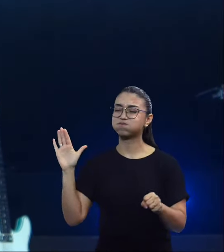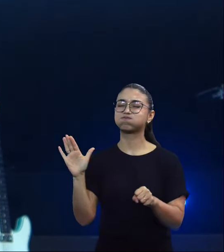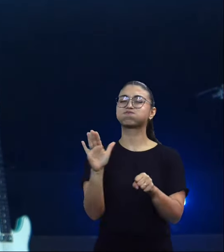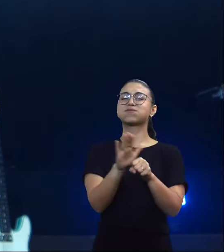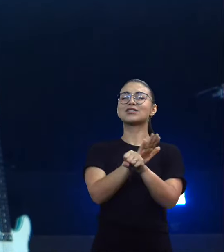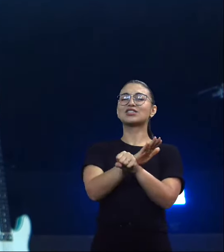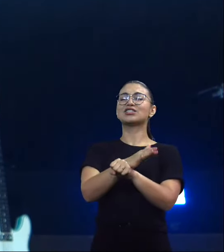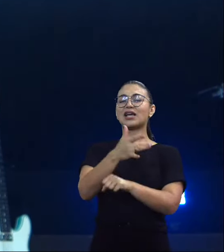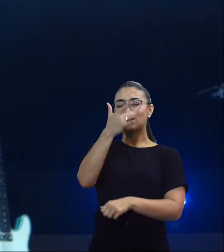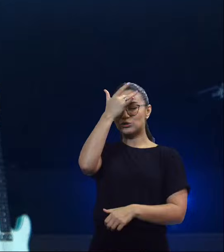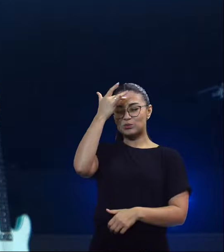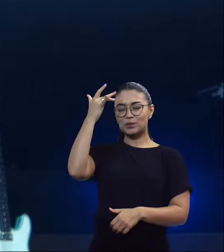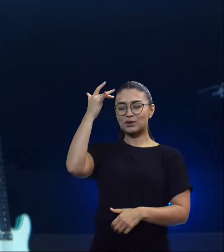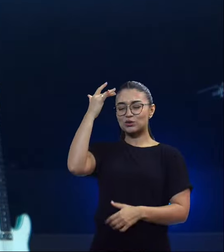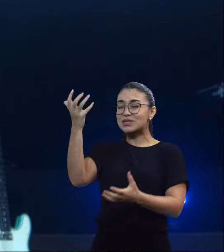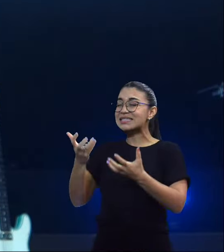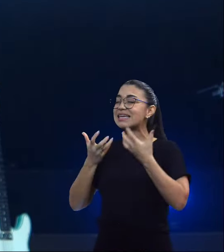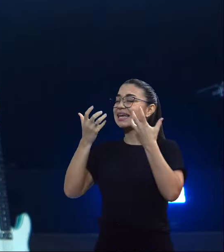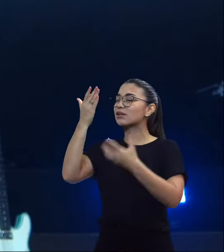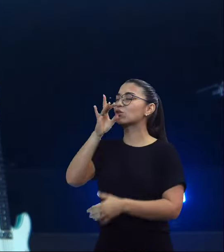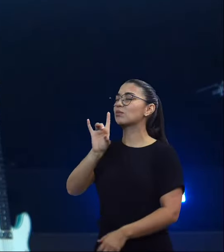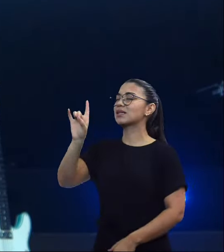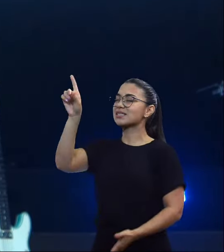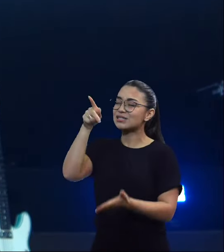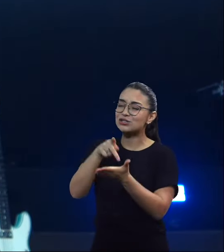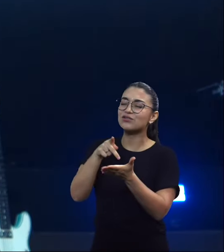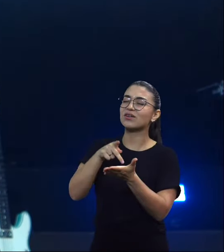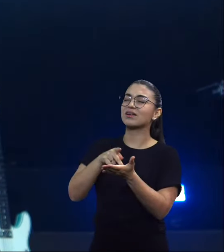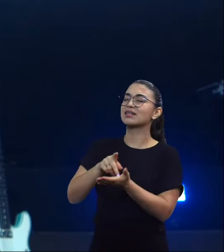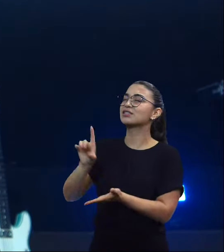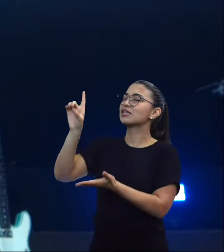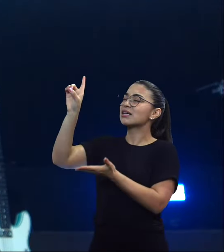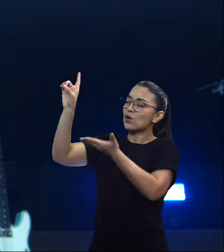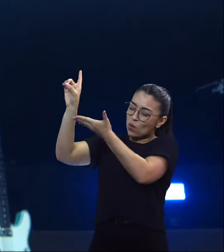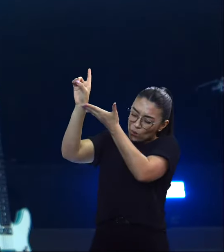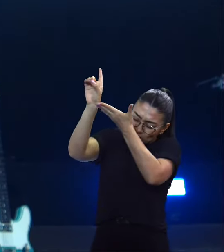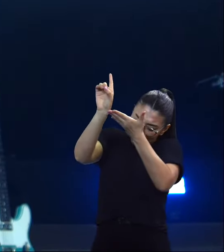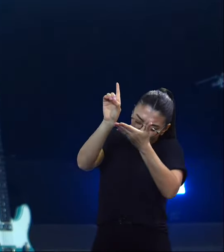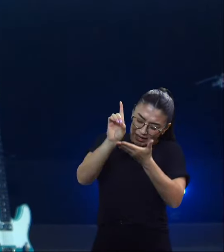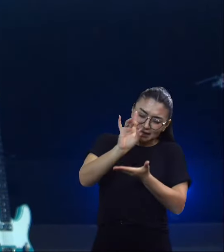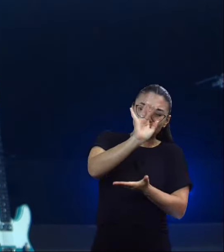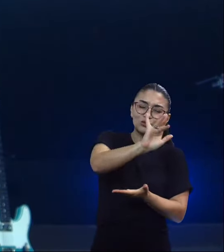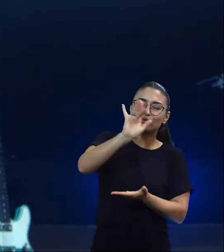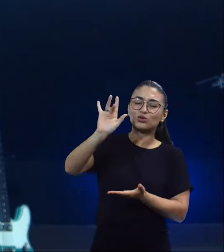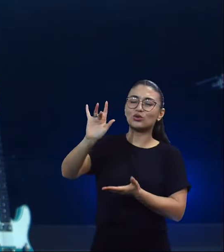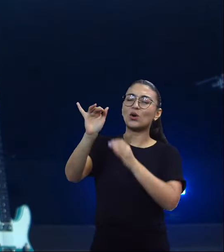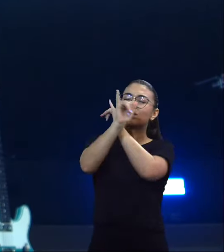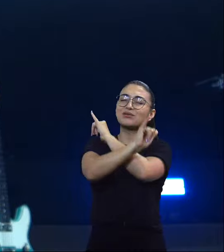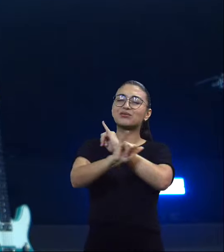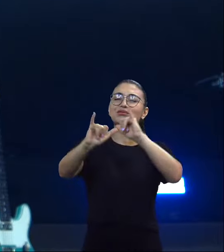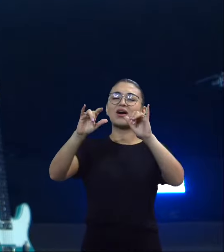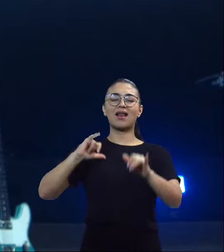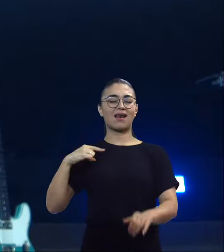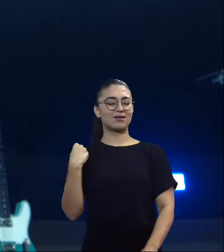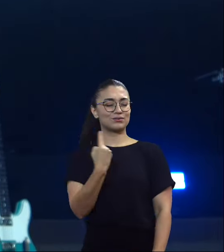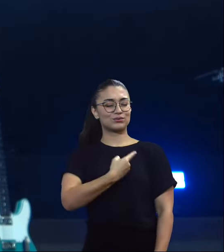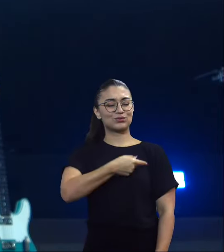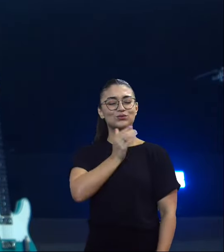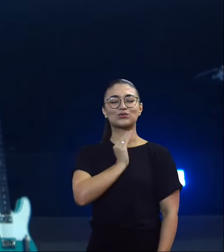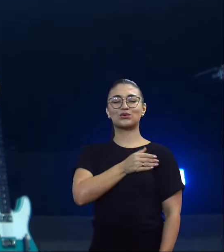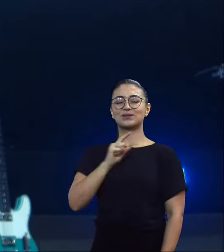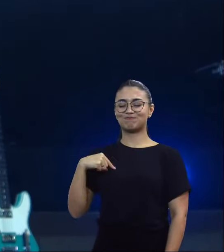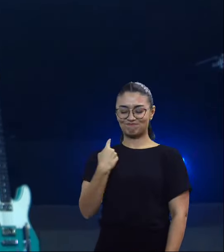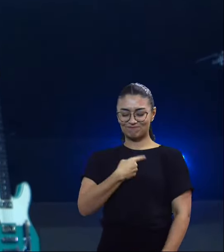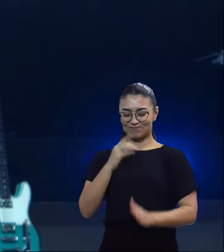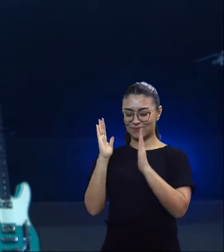em nome de Jesus. E queremos te pedir, Senhor, nos visita nesse tempo, fala aos nossos corações. Essa é a nossa oração,